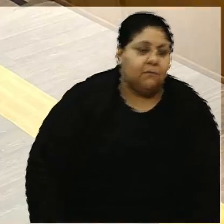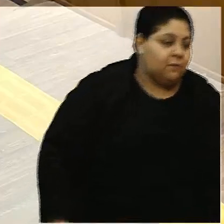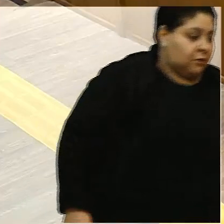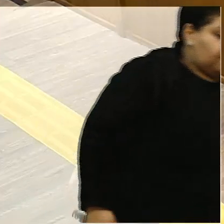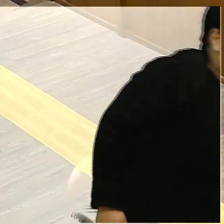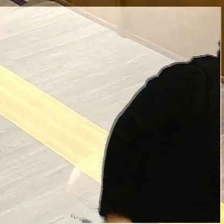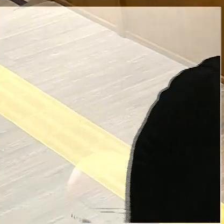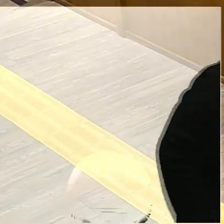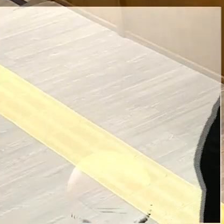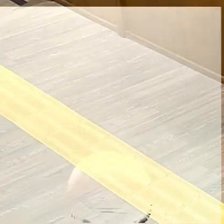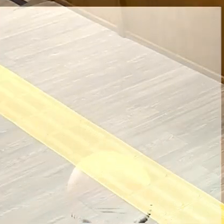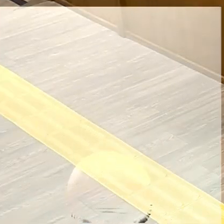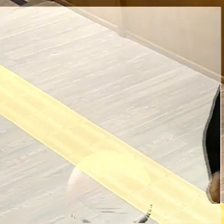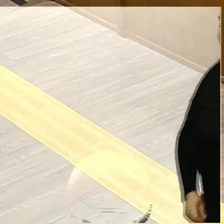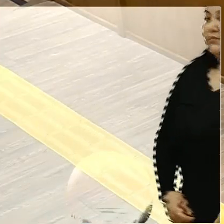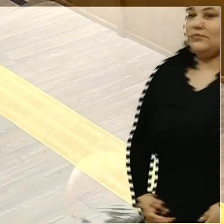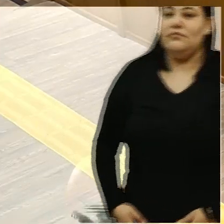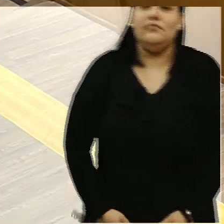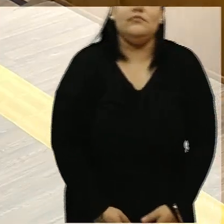Sim.